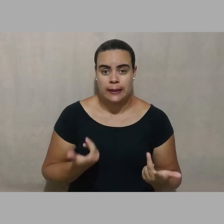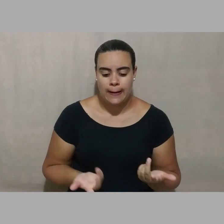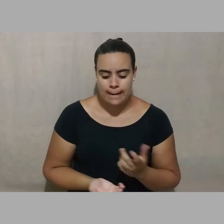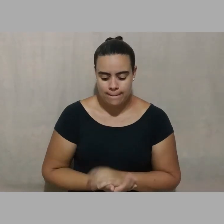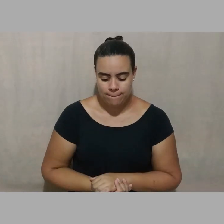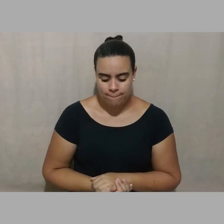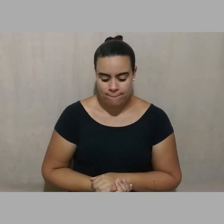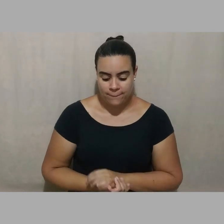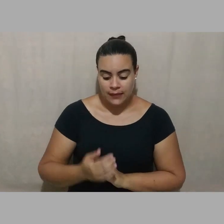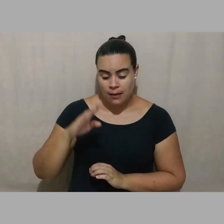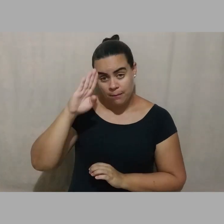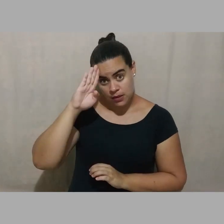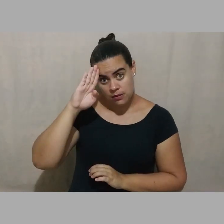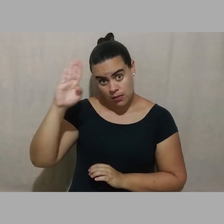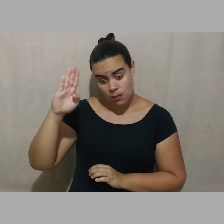Tenho